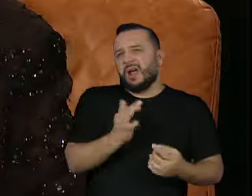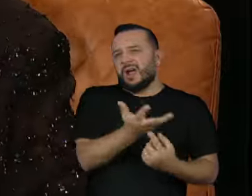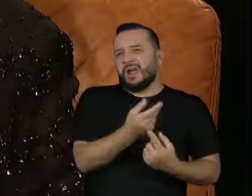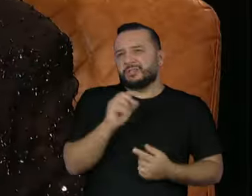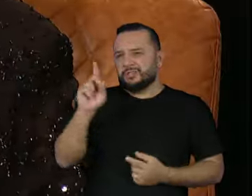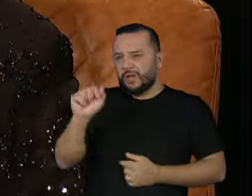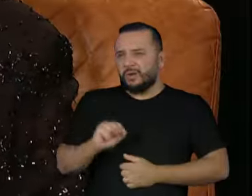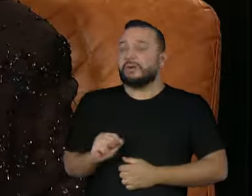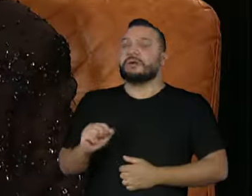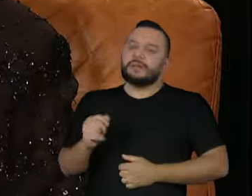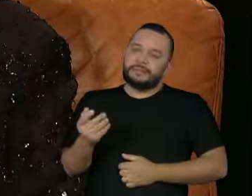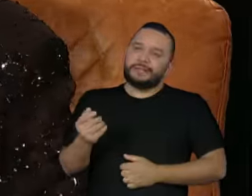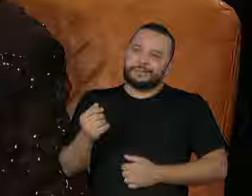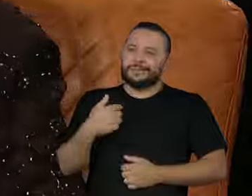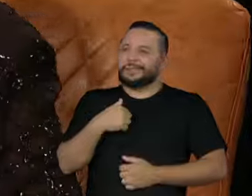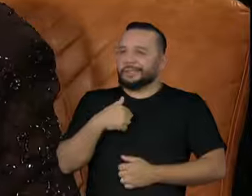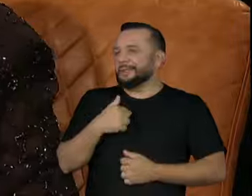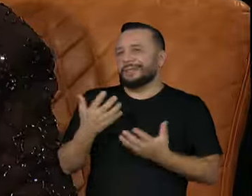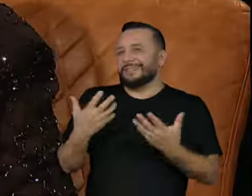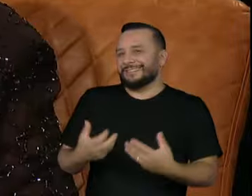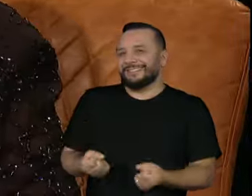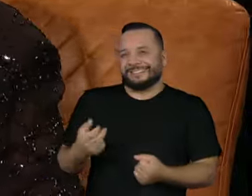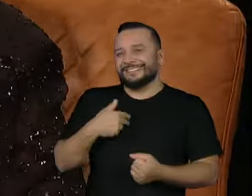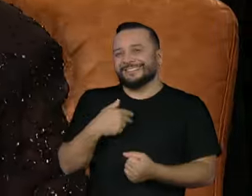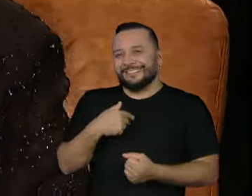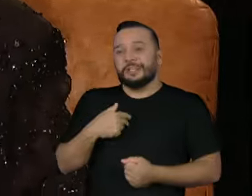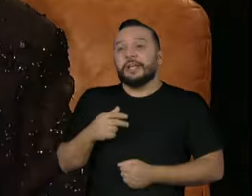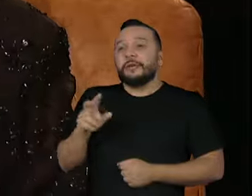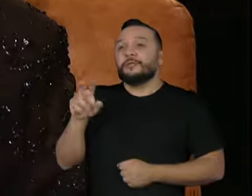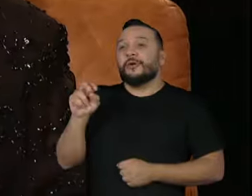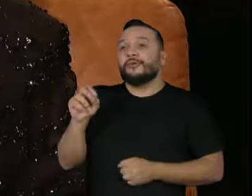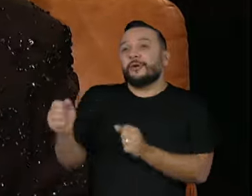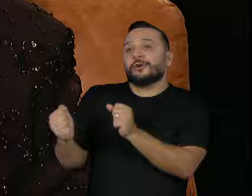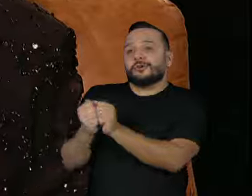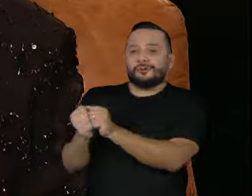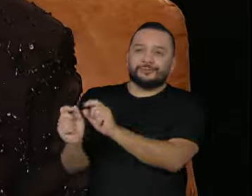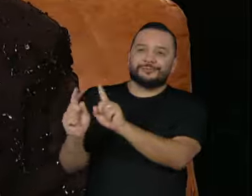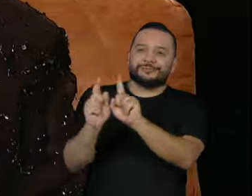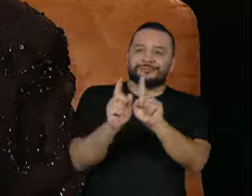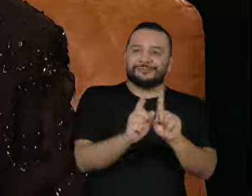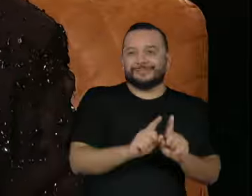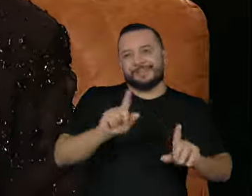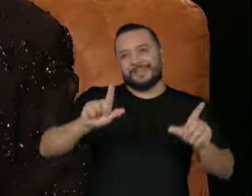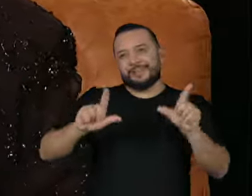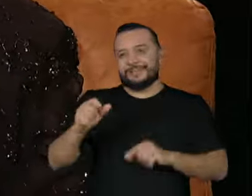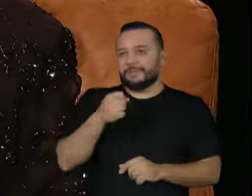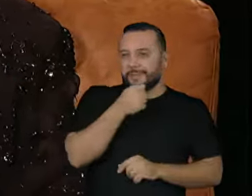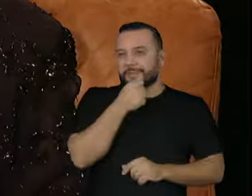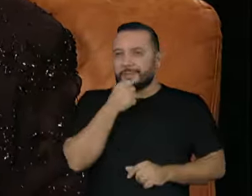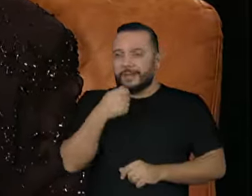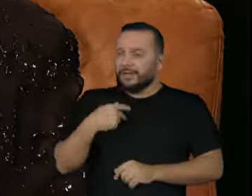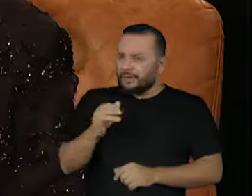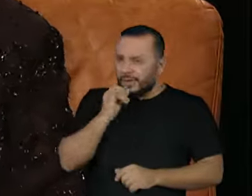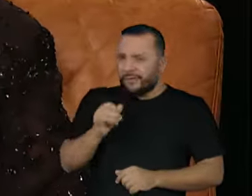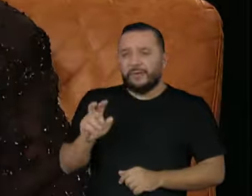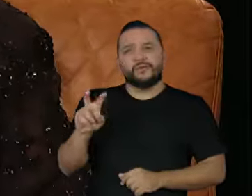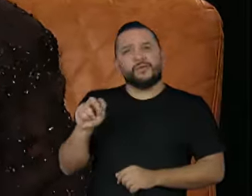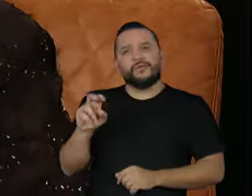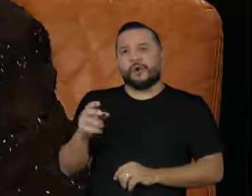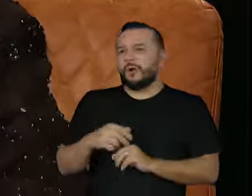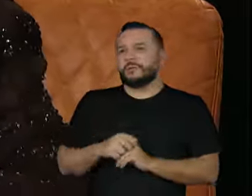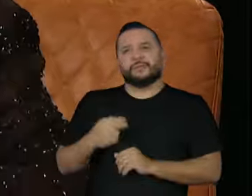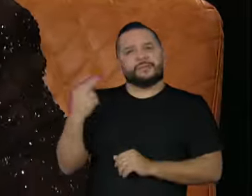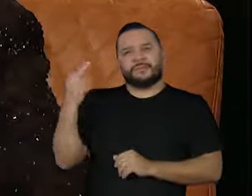ser. E a minha avó me levava, a minha avó Etelvina maravilhosa. E eu me lembro que eu dizia assim, vovó, não dá pra gente sair, né,